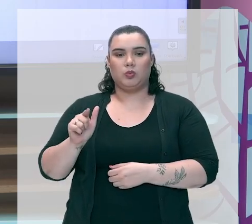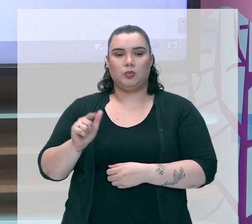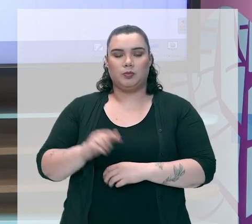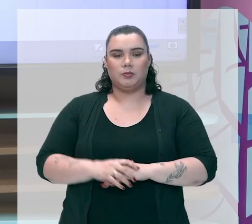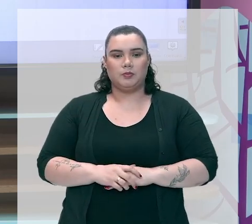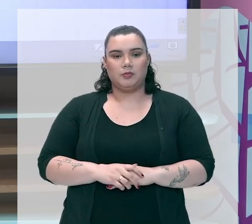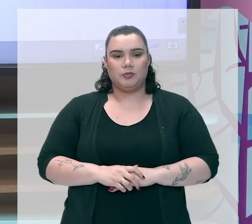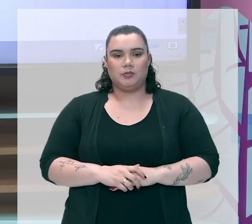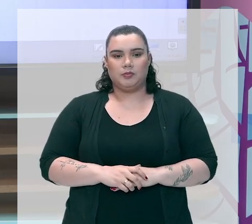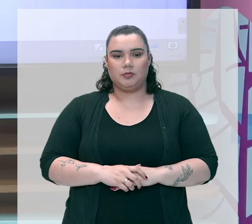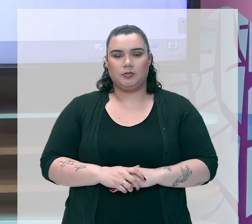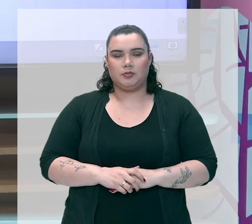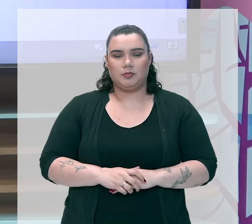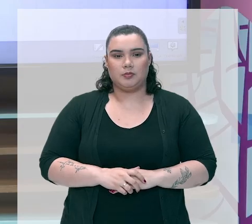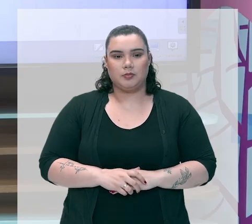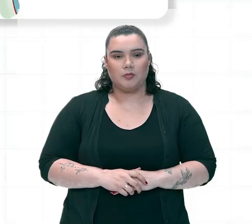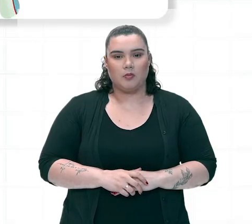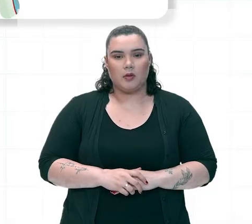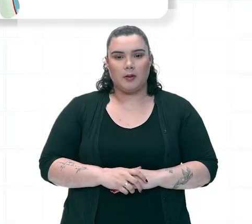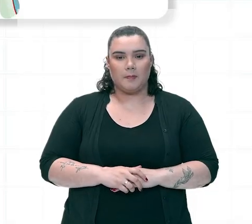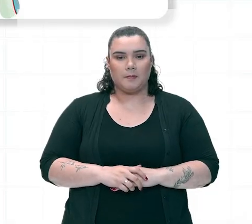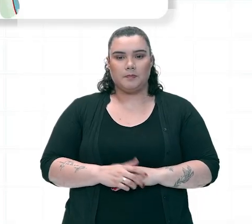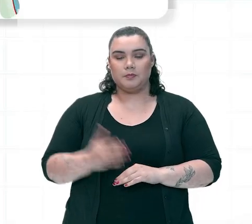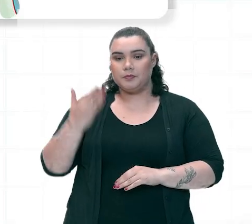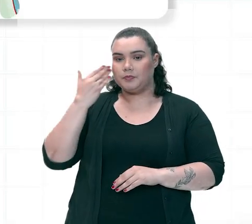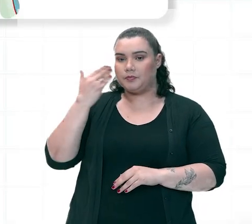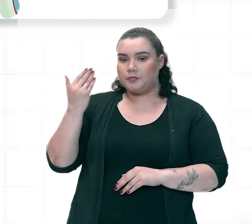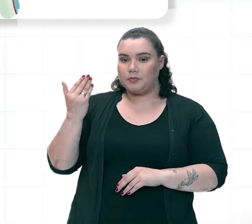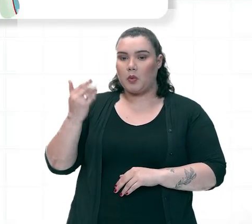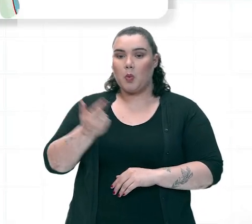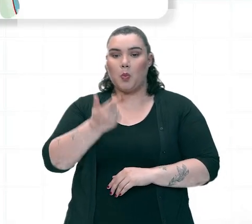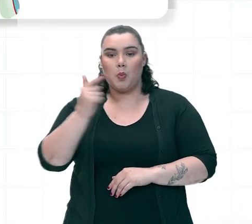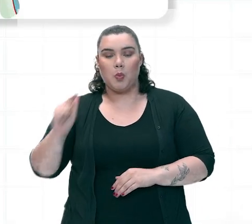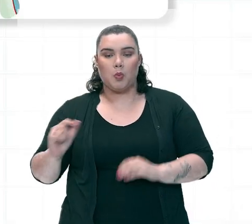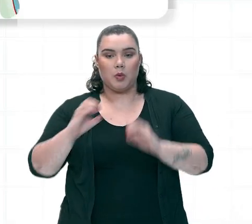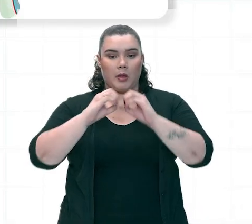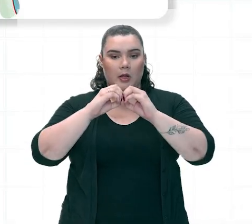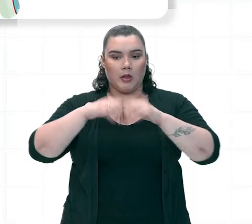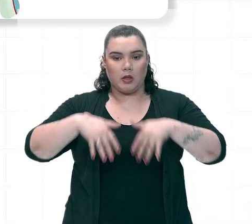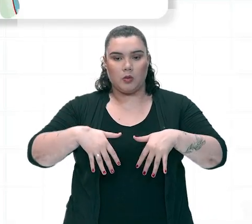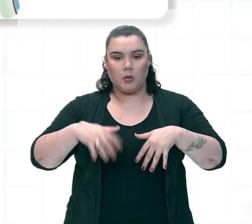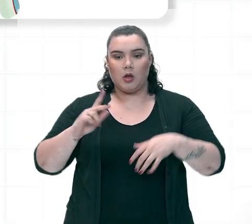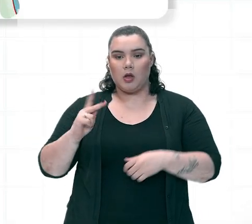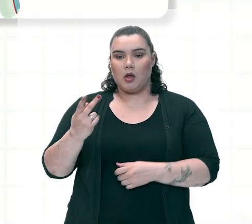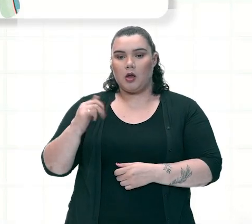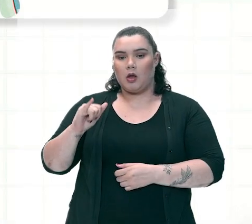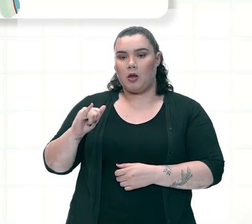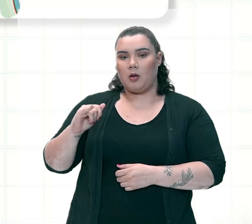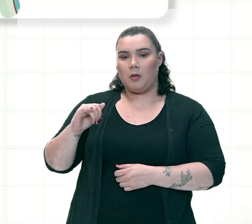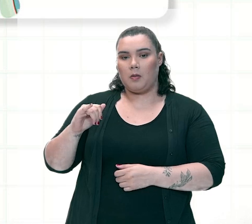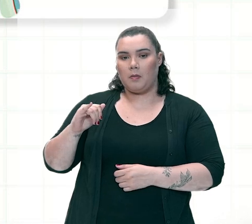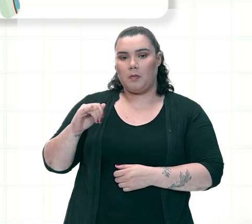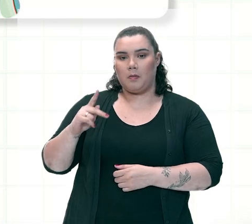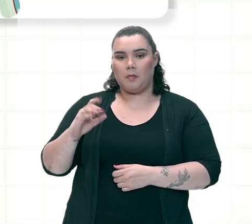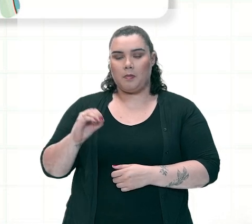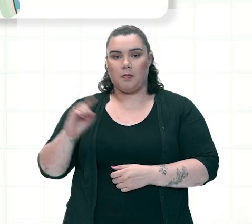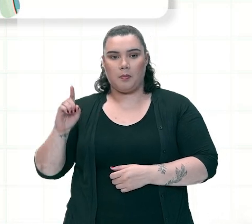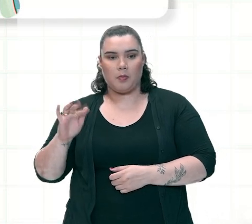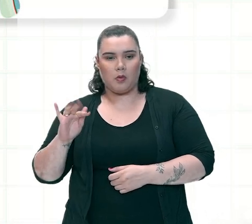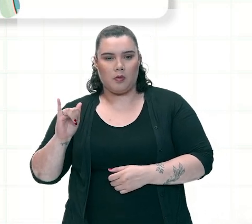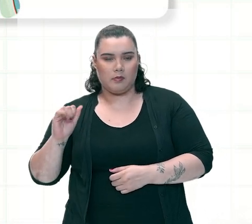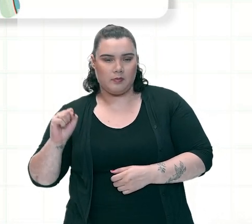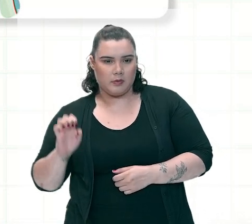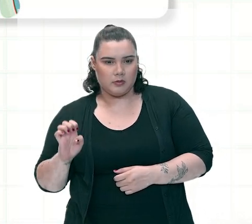pineal. Vamos observar outras aí na nossa próxima imagem. A gente observa agora a hipófise. E a